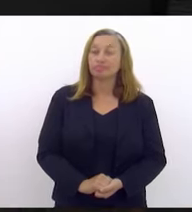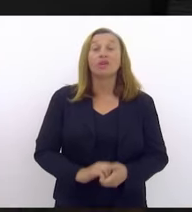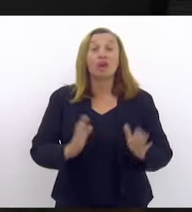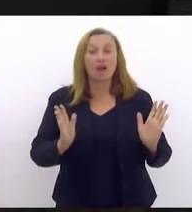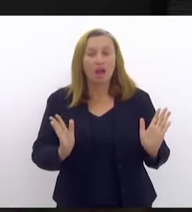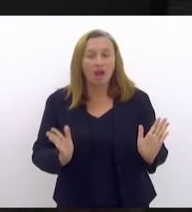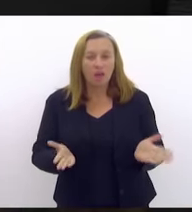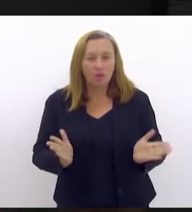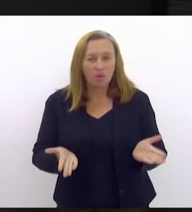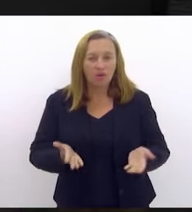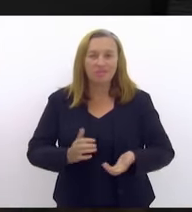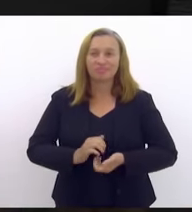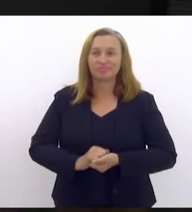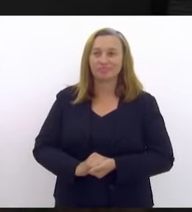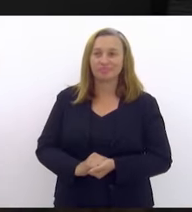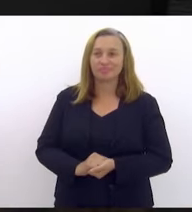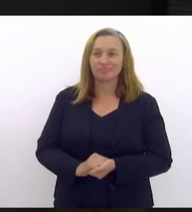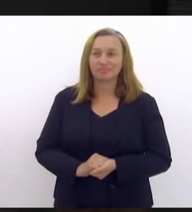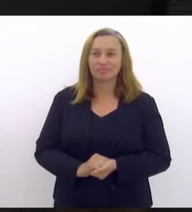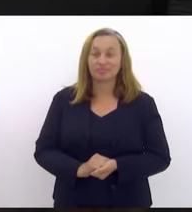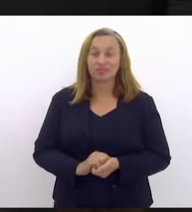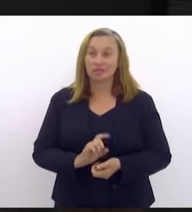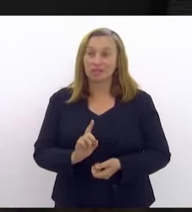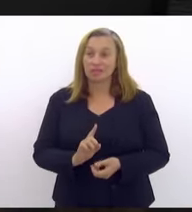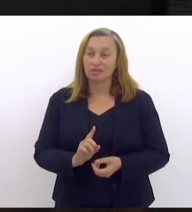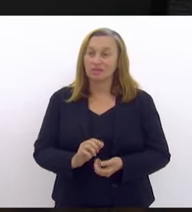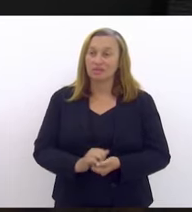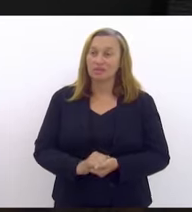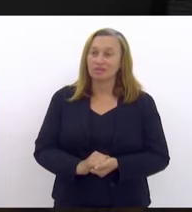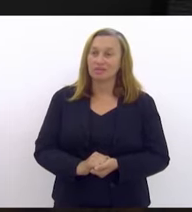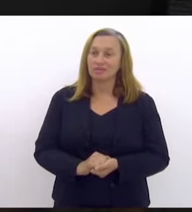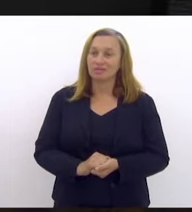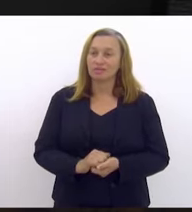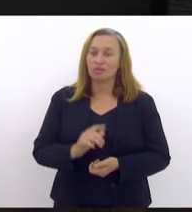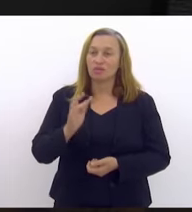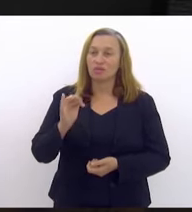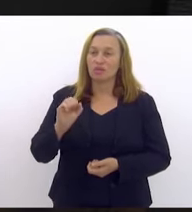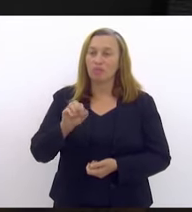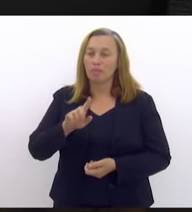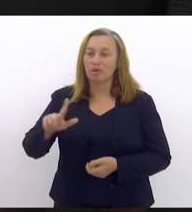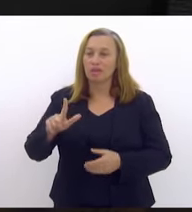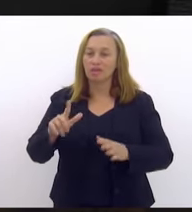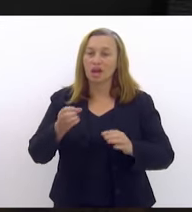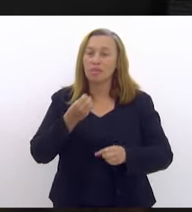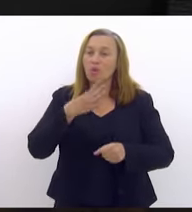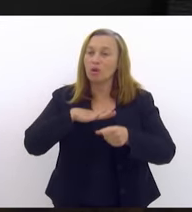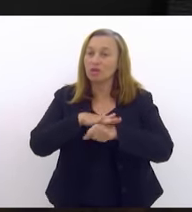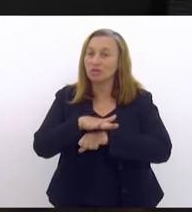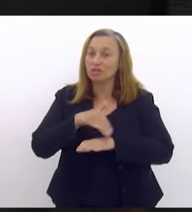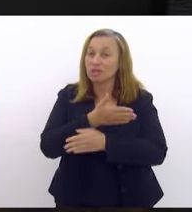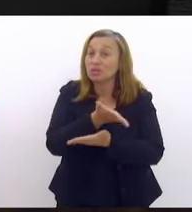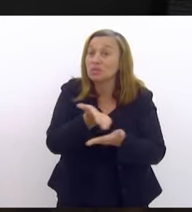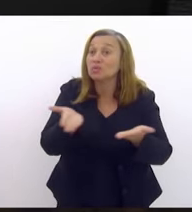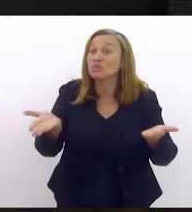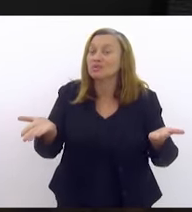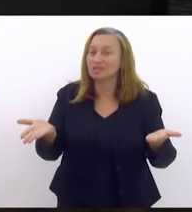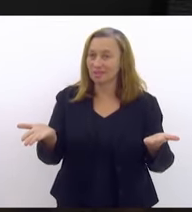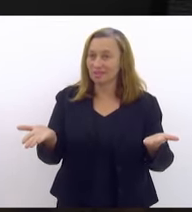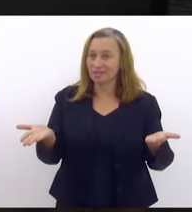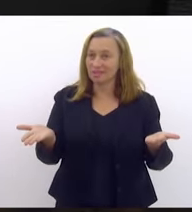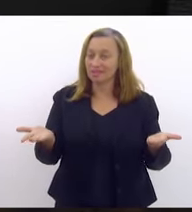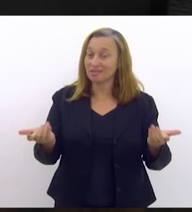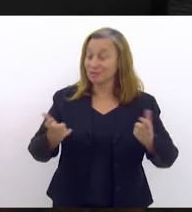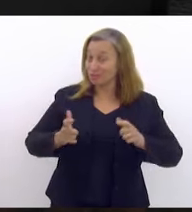Agora, de uma forma sem ser tão formal, né? Vou dar uma boa noite a todas e a todos presentes